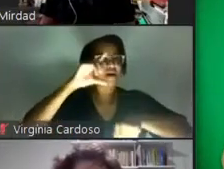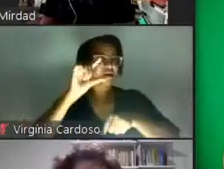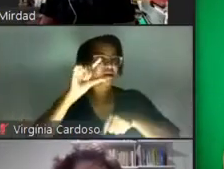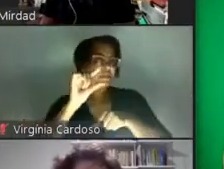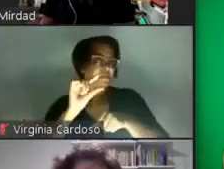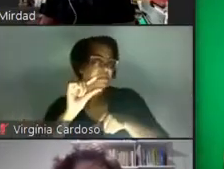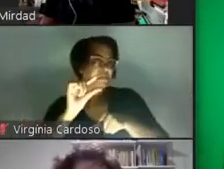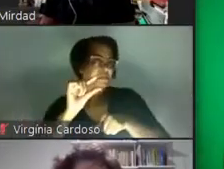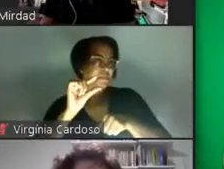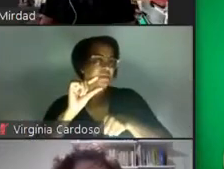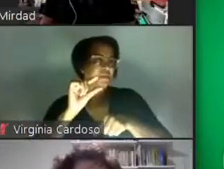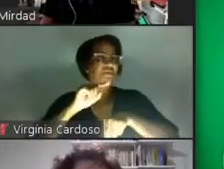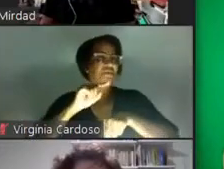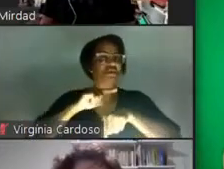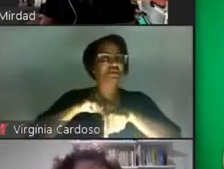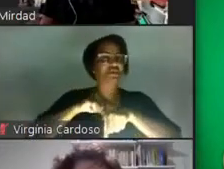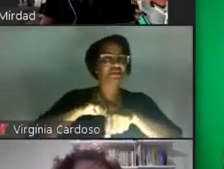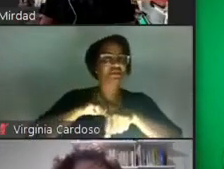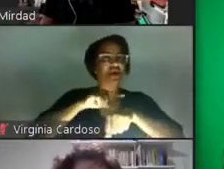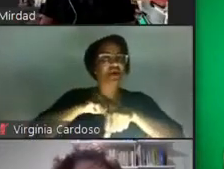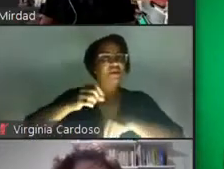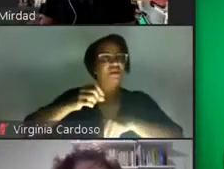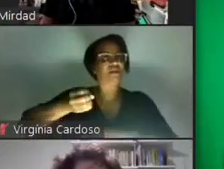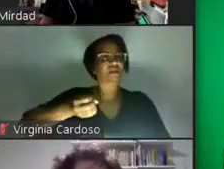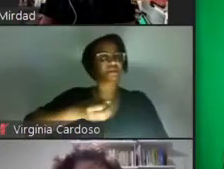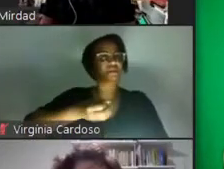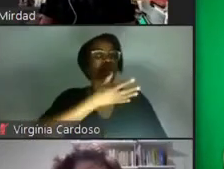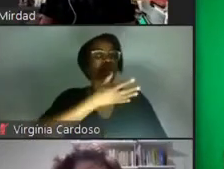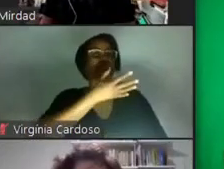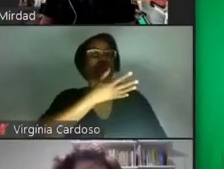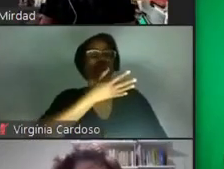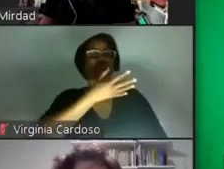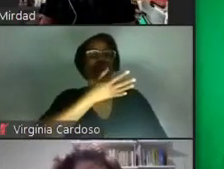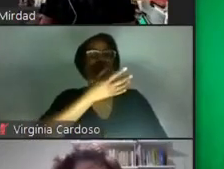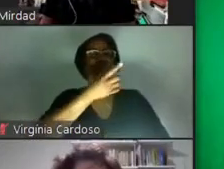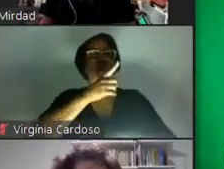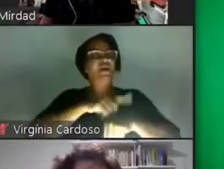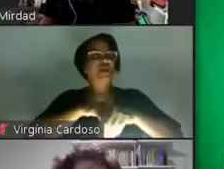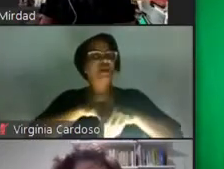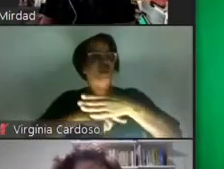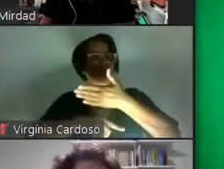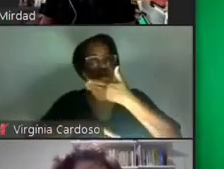menos, um tempo novo e um tempo melhor.